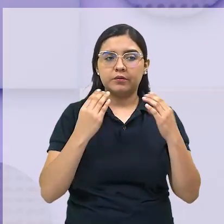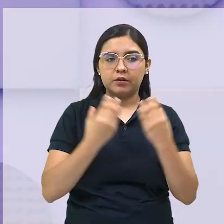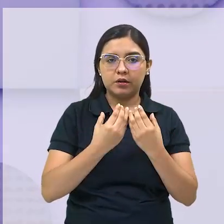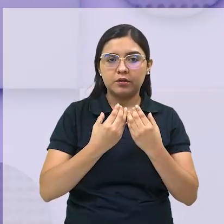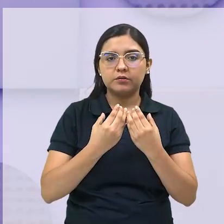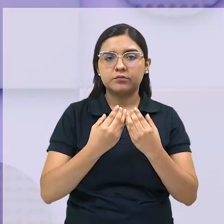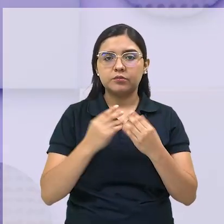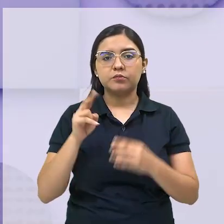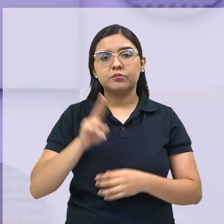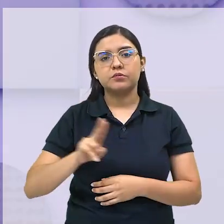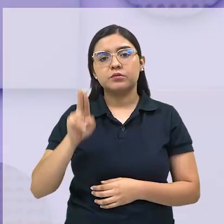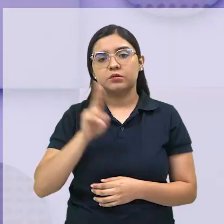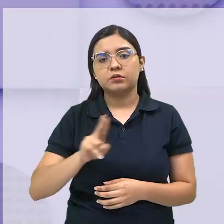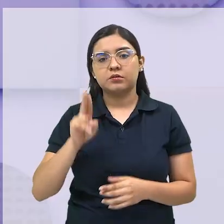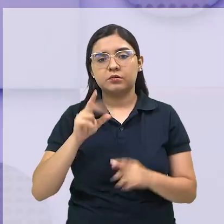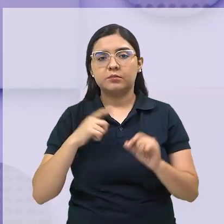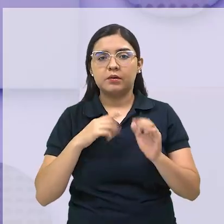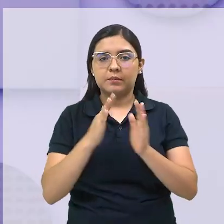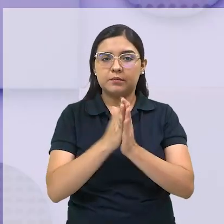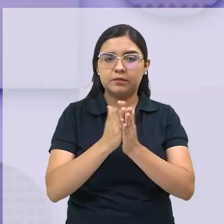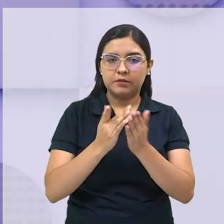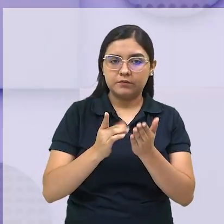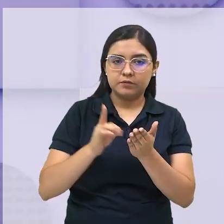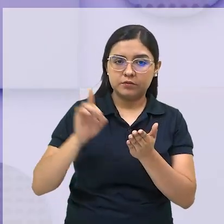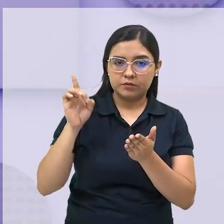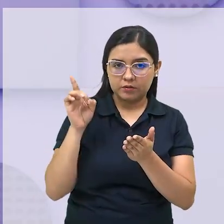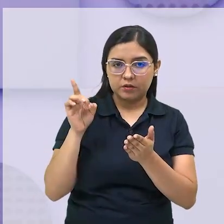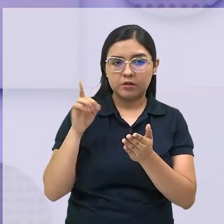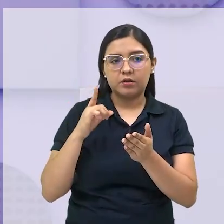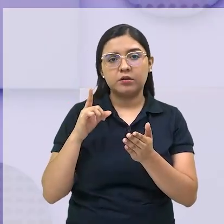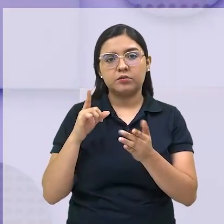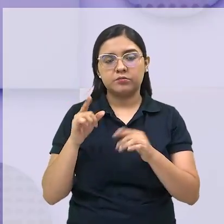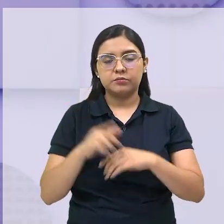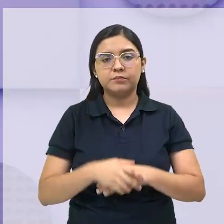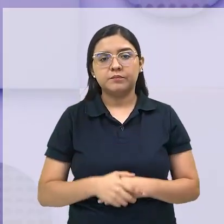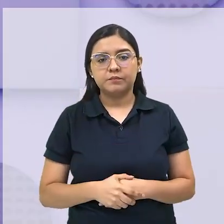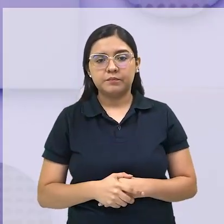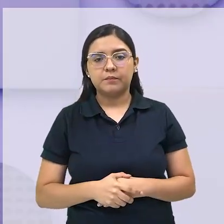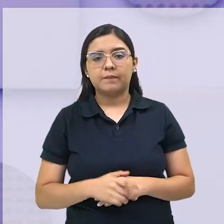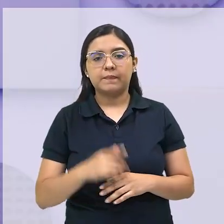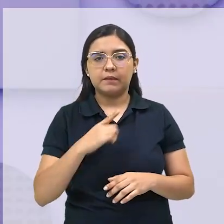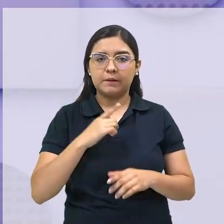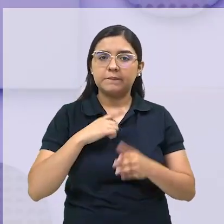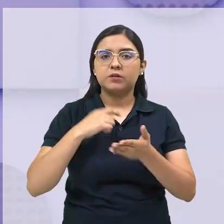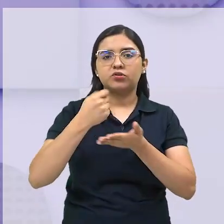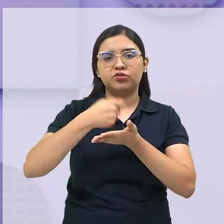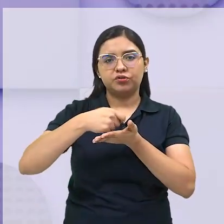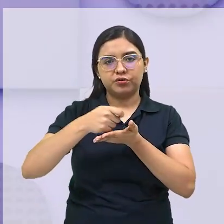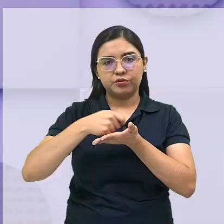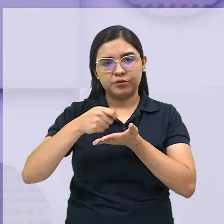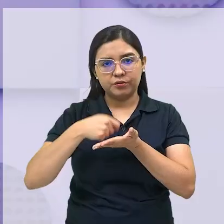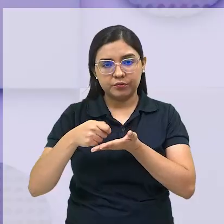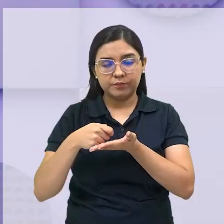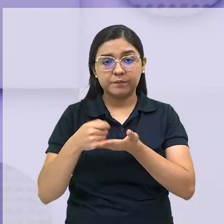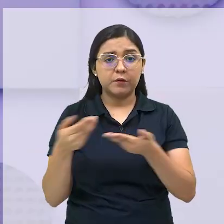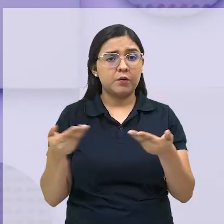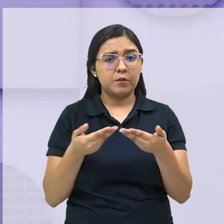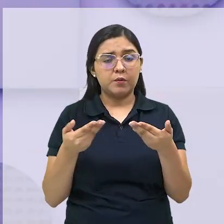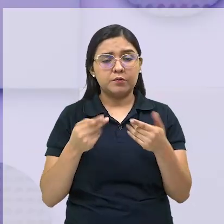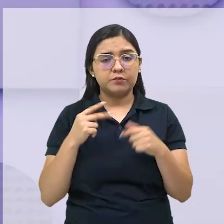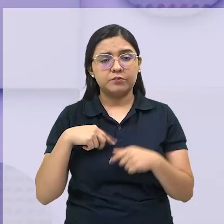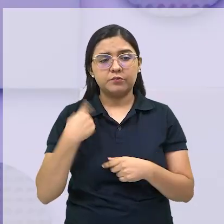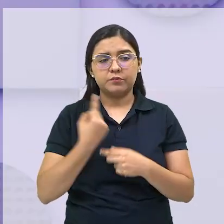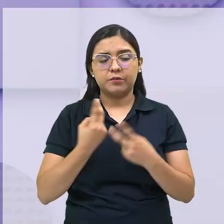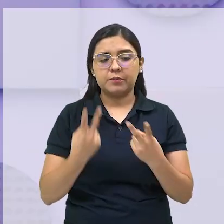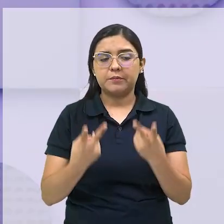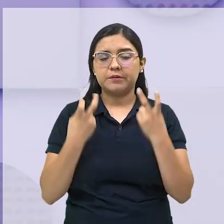fé usando a Bíblia, o próprio livro sagrado, escritos à mão. E hoje nós já